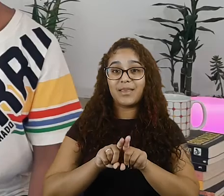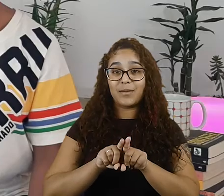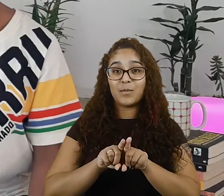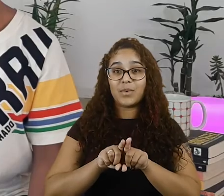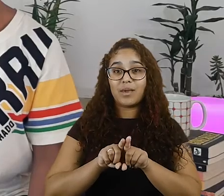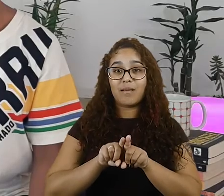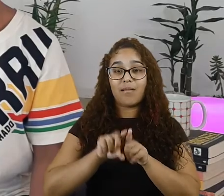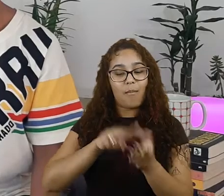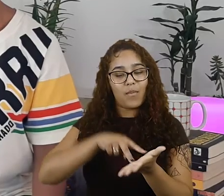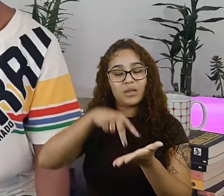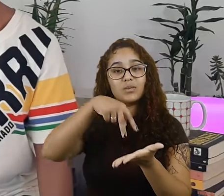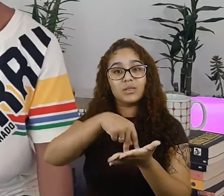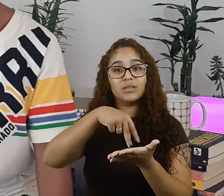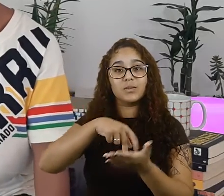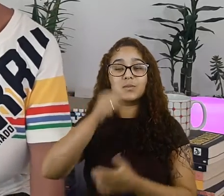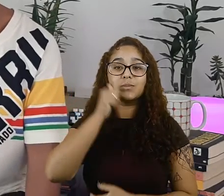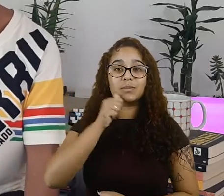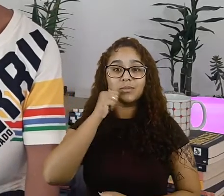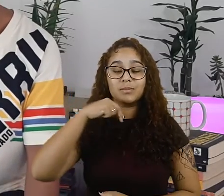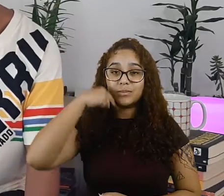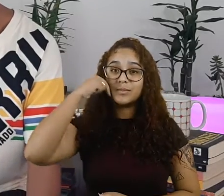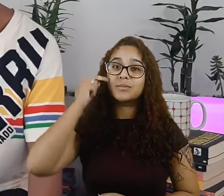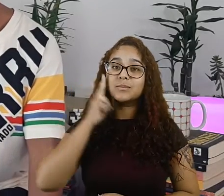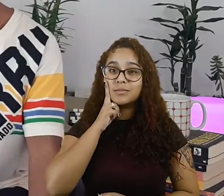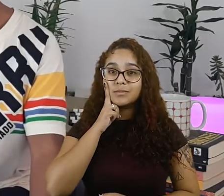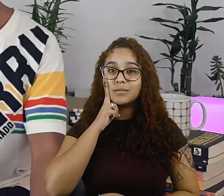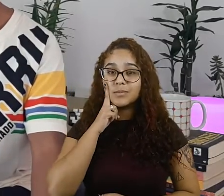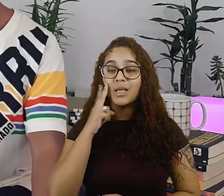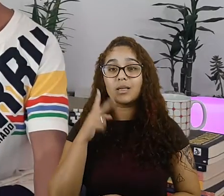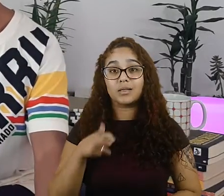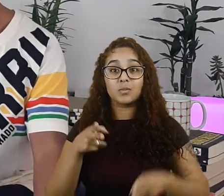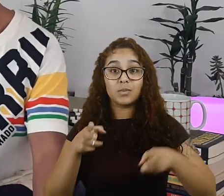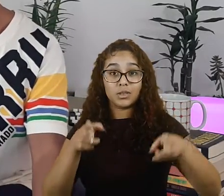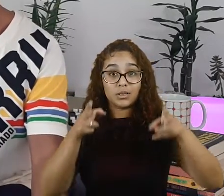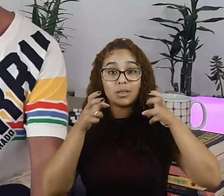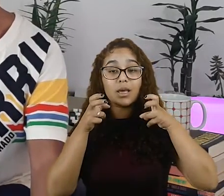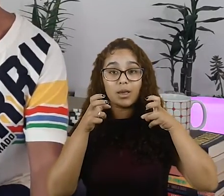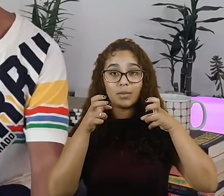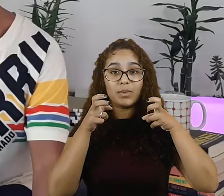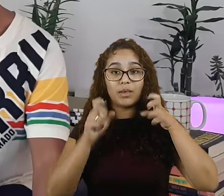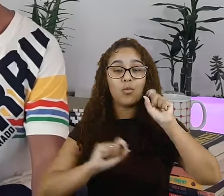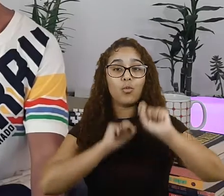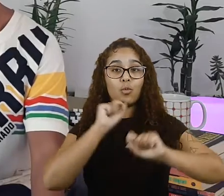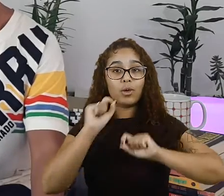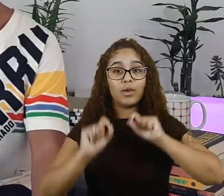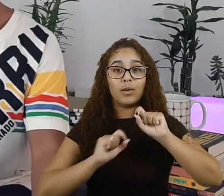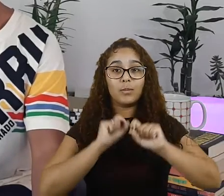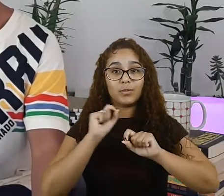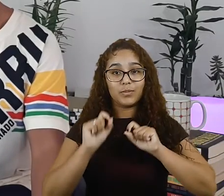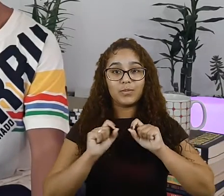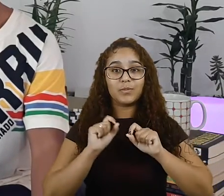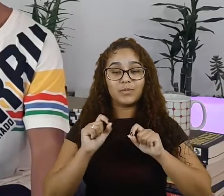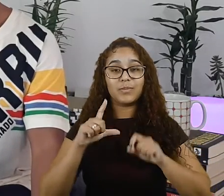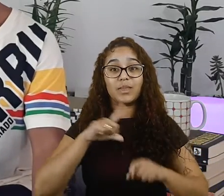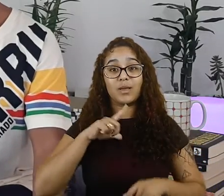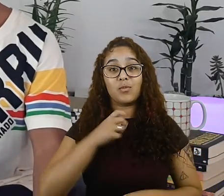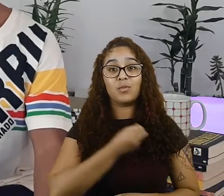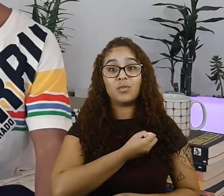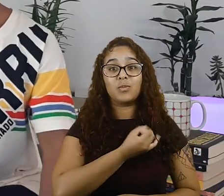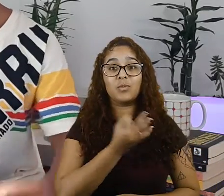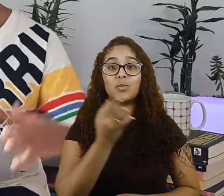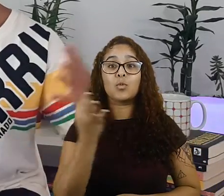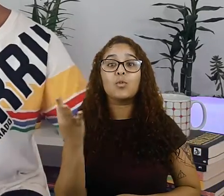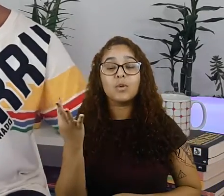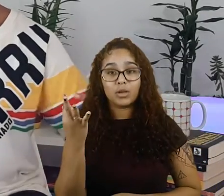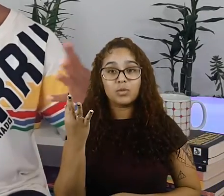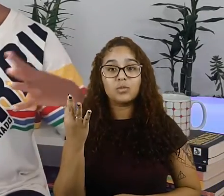tem também sobre a presença das mulheres negras, né, que a gente percebe ser bem irrisória em relação